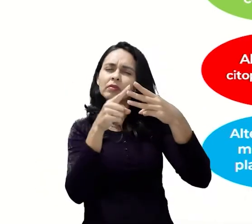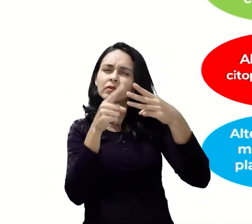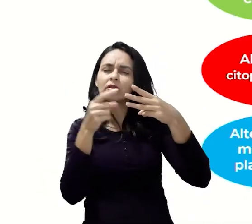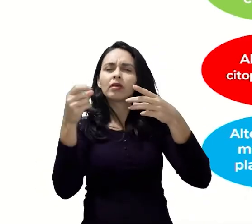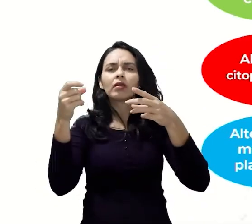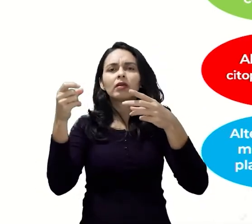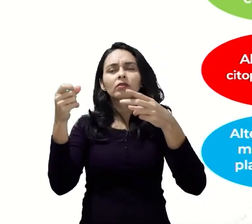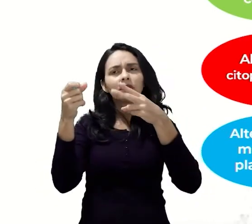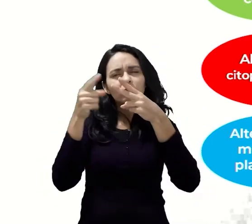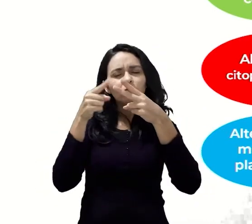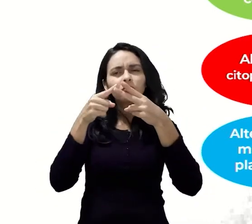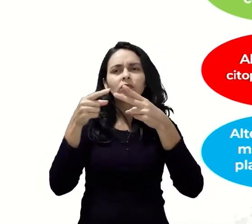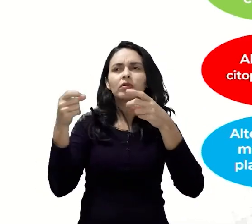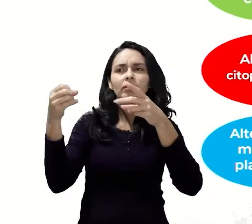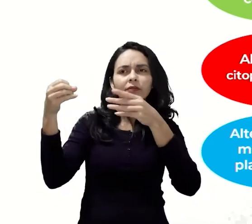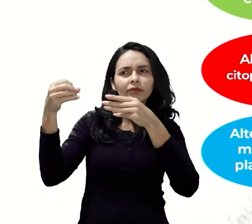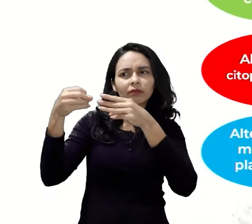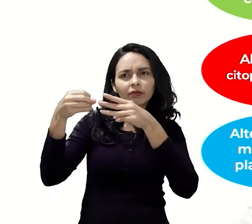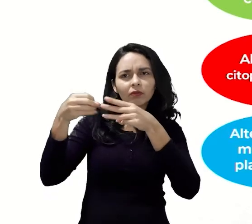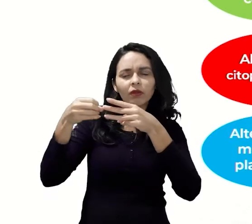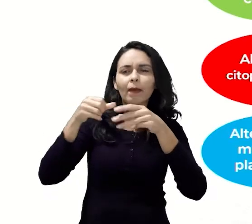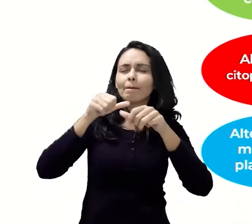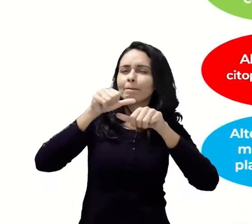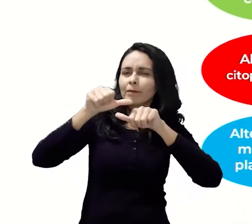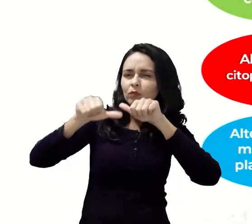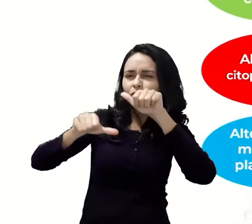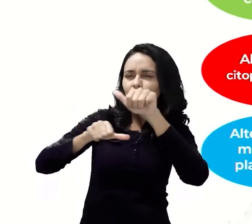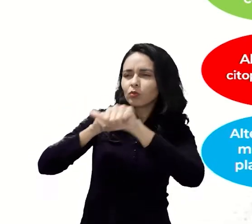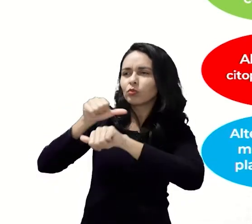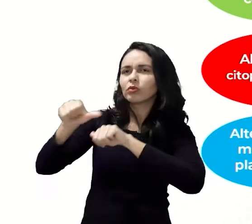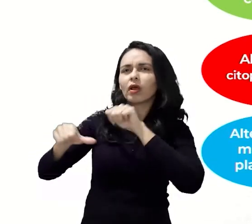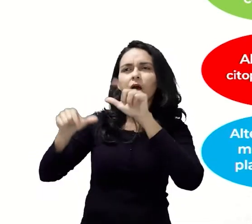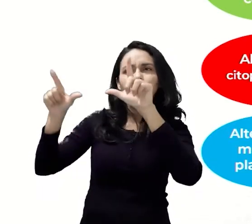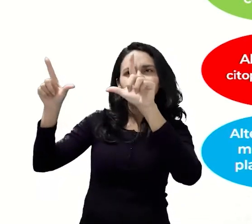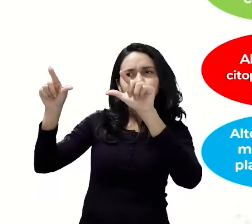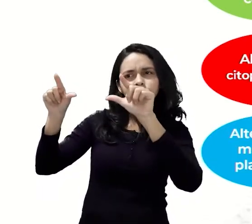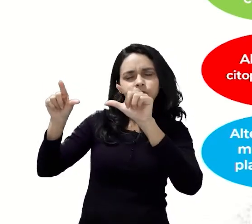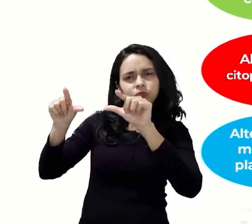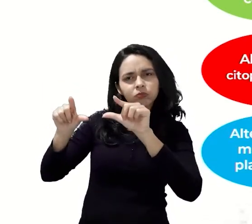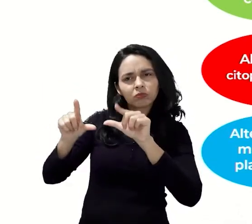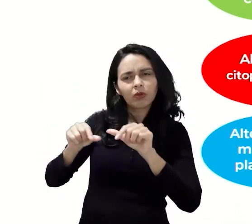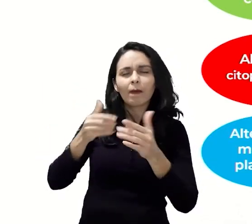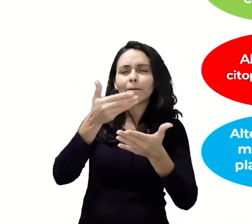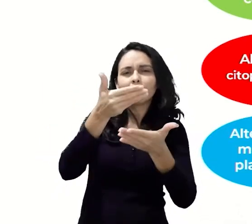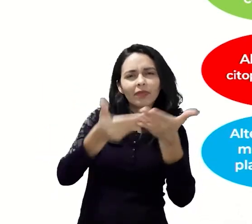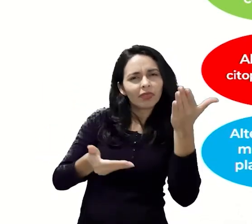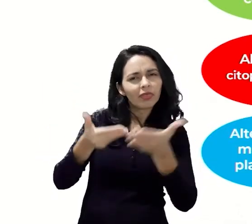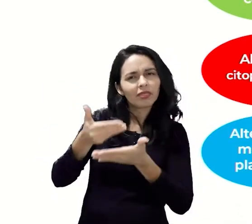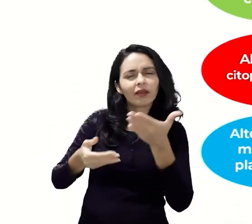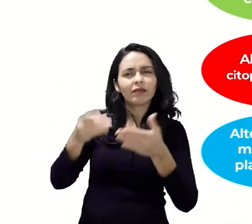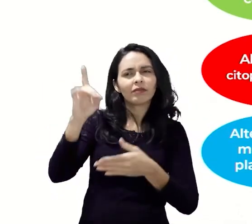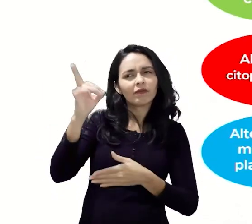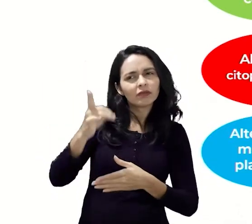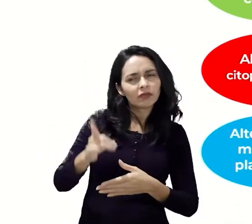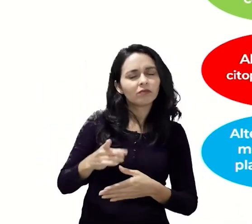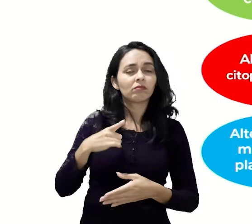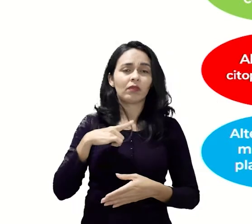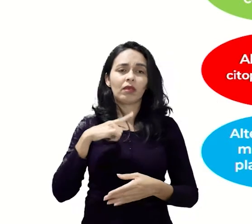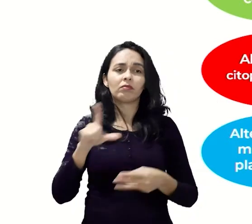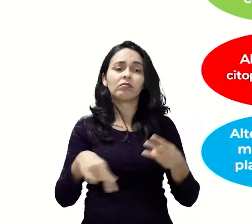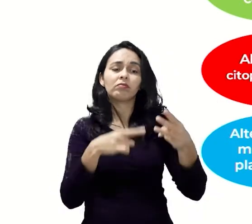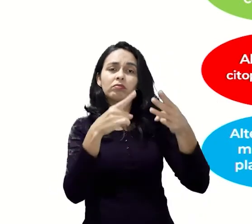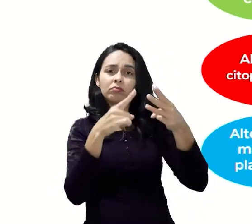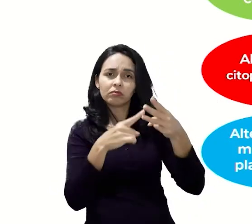celulares algum algum componente é ele pode deixar de ter uma função ou pode ficar deficiente